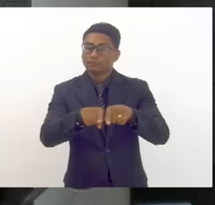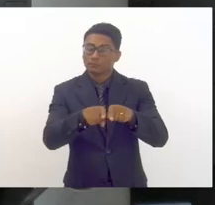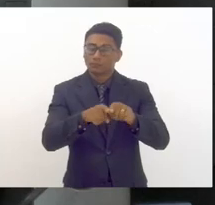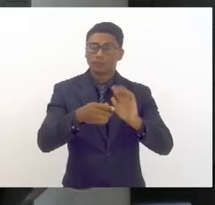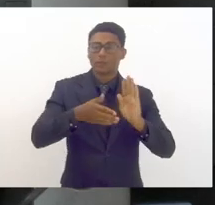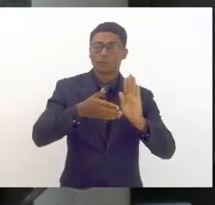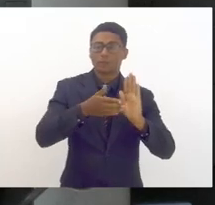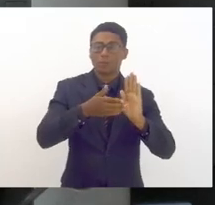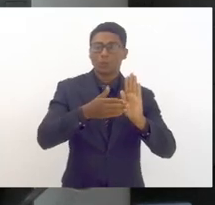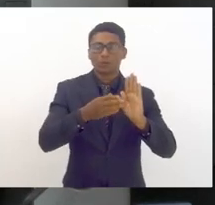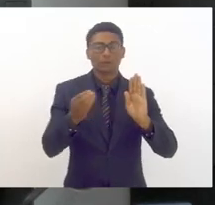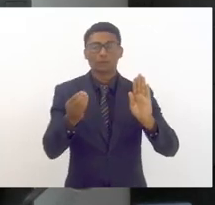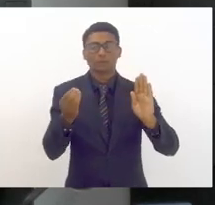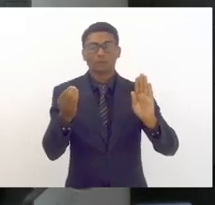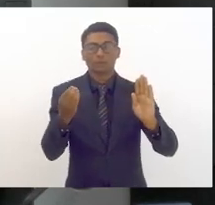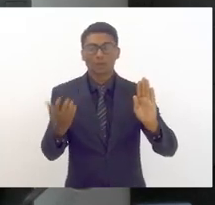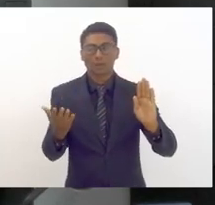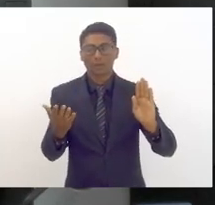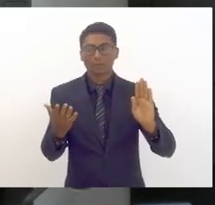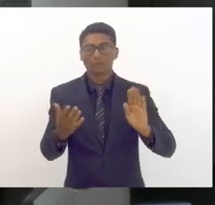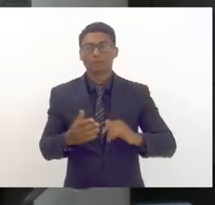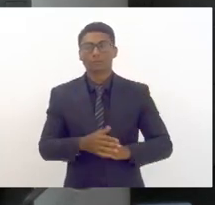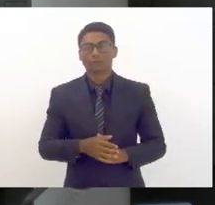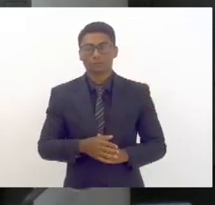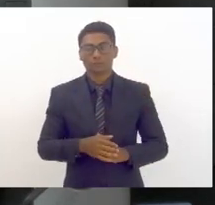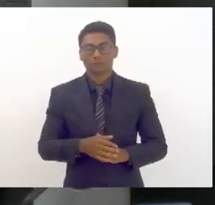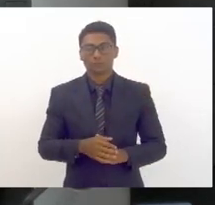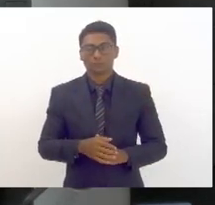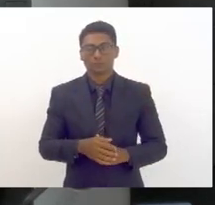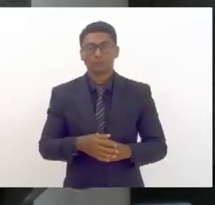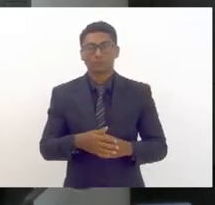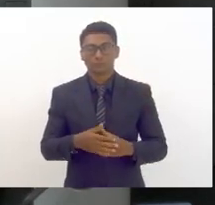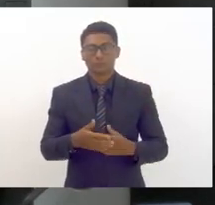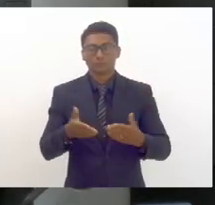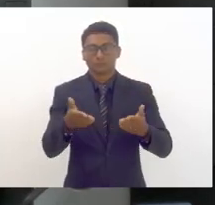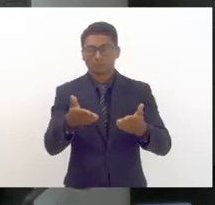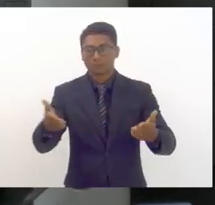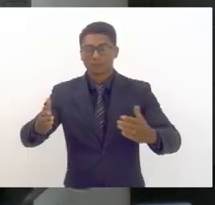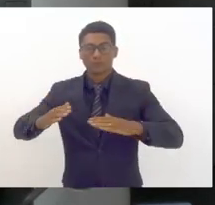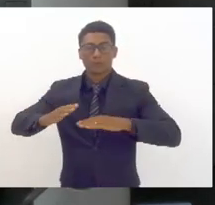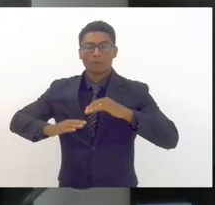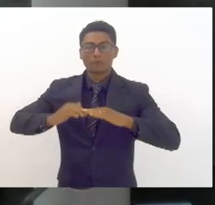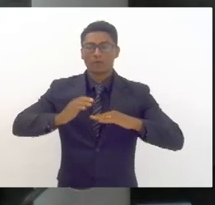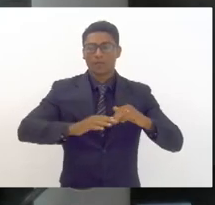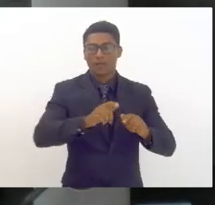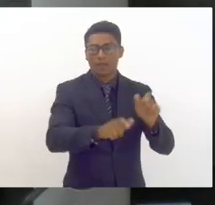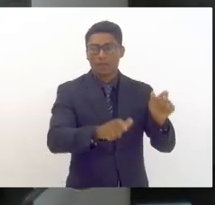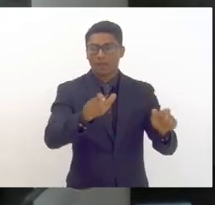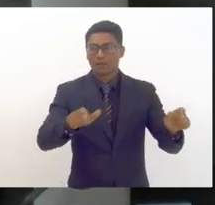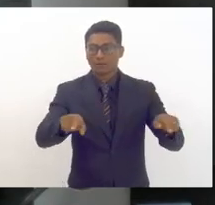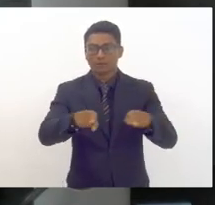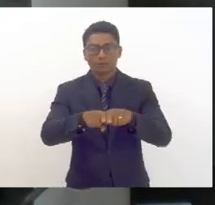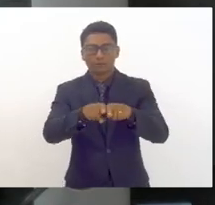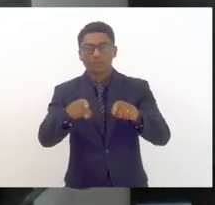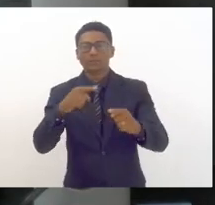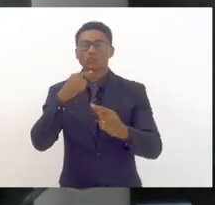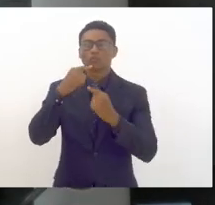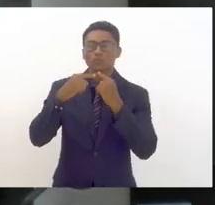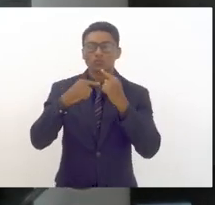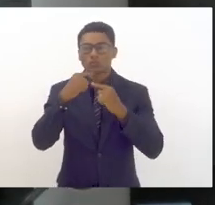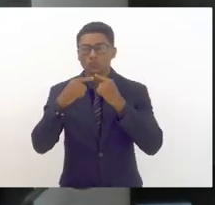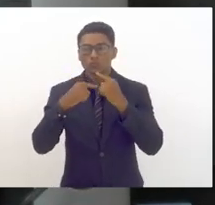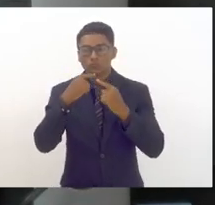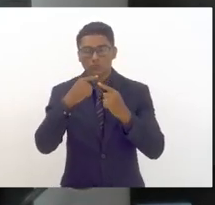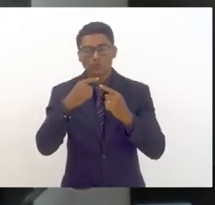para que a gente possa, juntamente com todos esses profissionais e tiradas as dúvidas que eles também tenham e